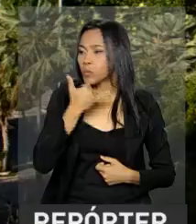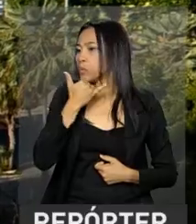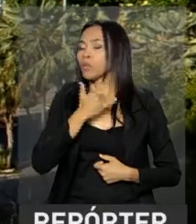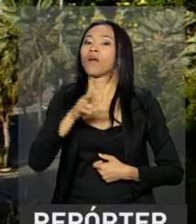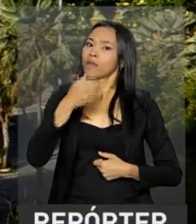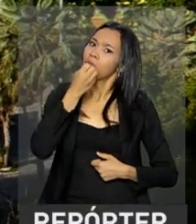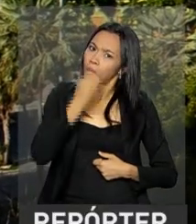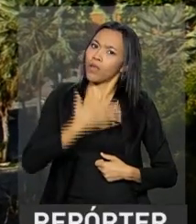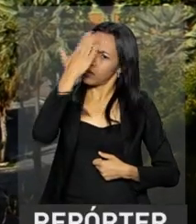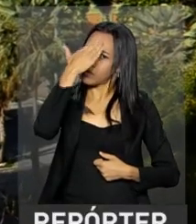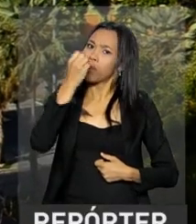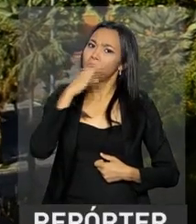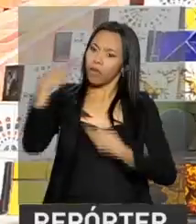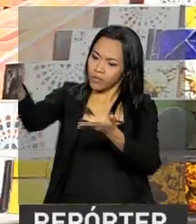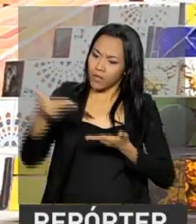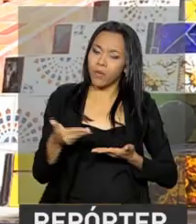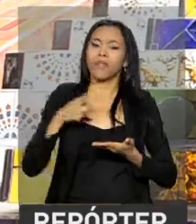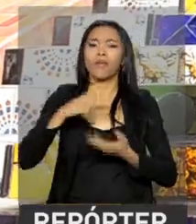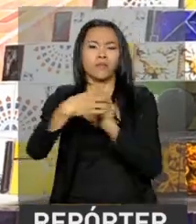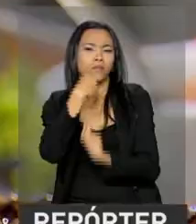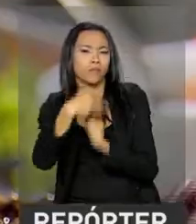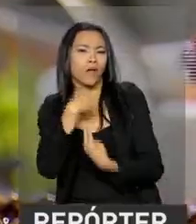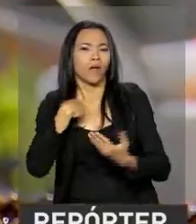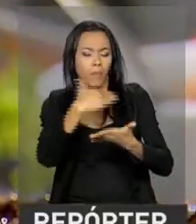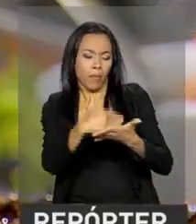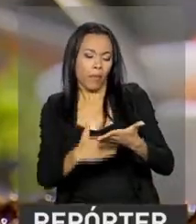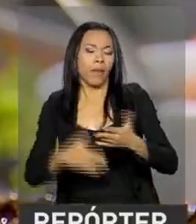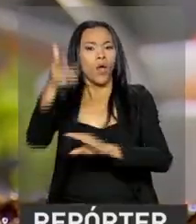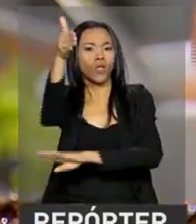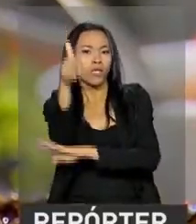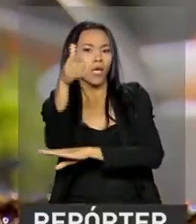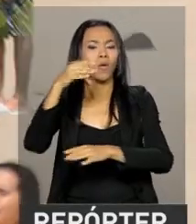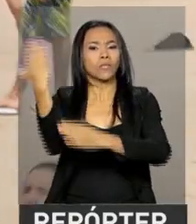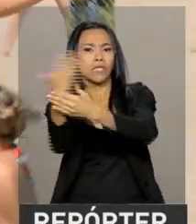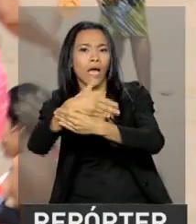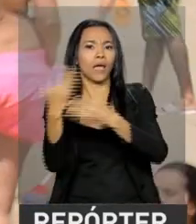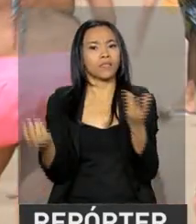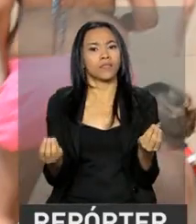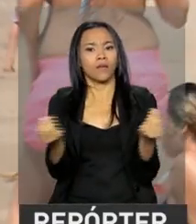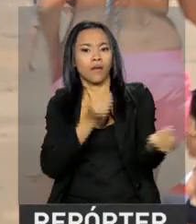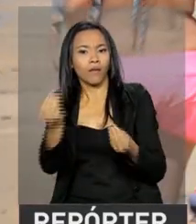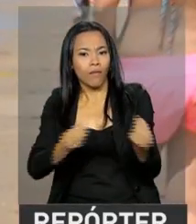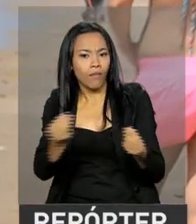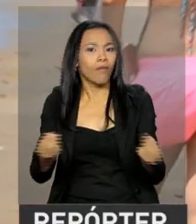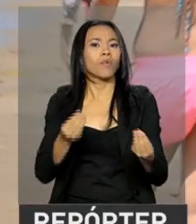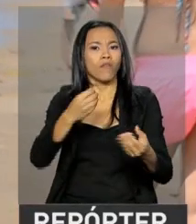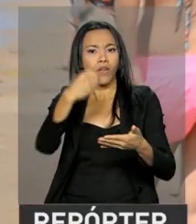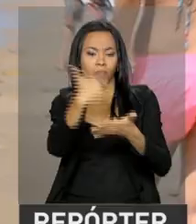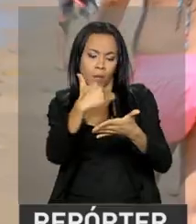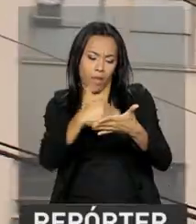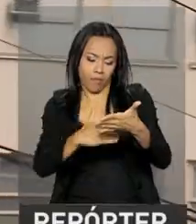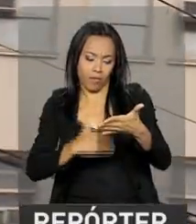é ensinado desde o guia turístico atendente do hotel taxista odom foi o troco numa numa